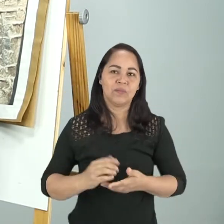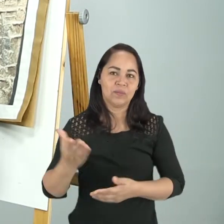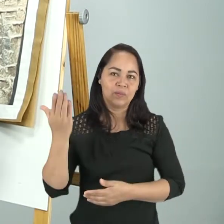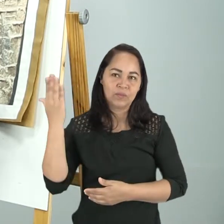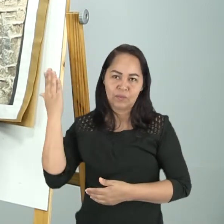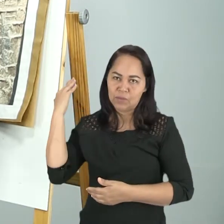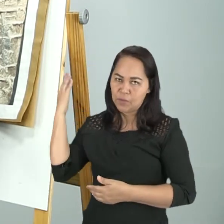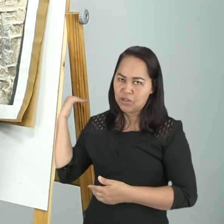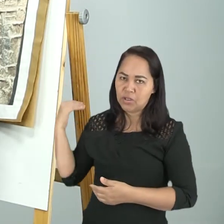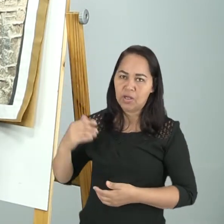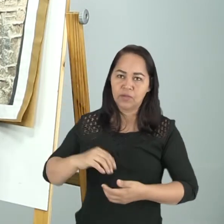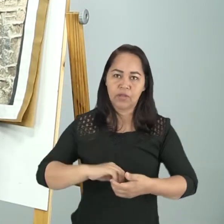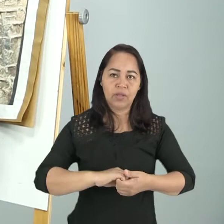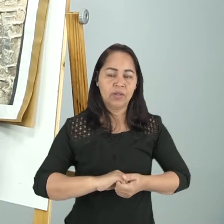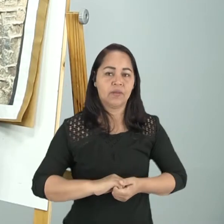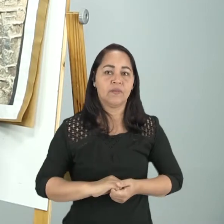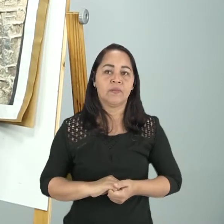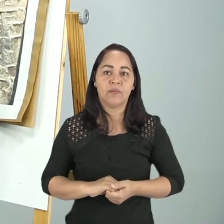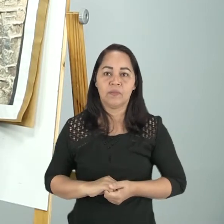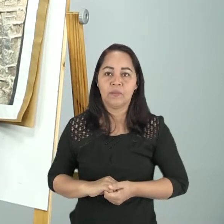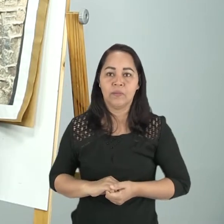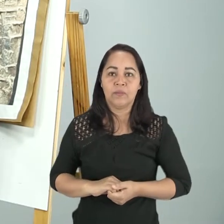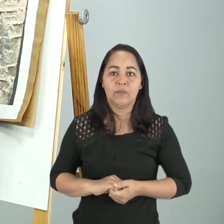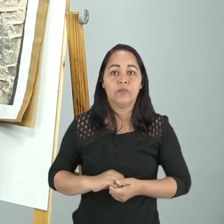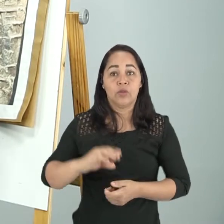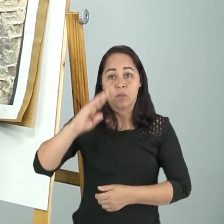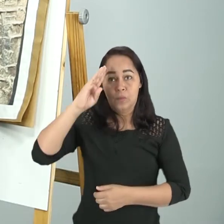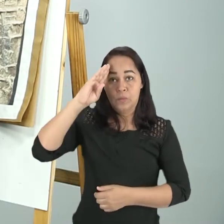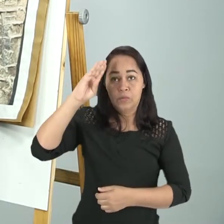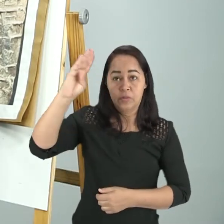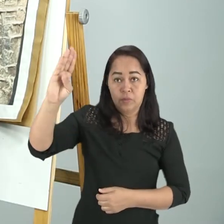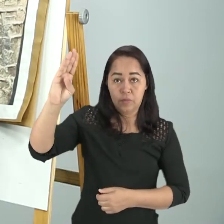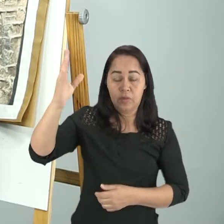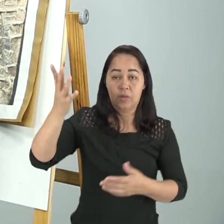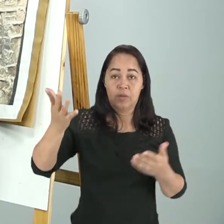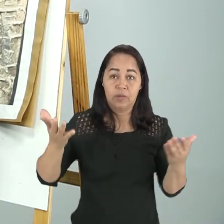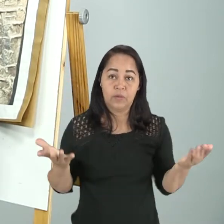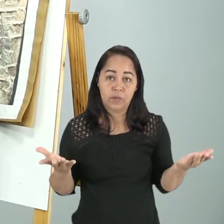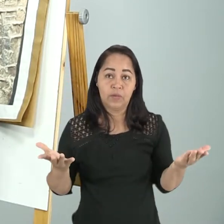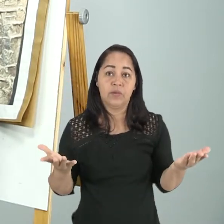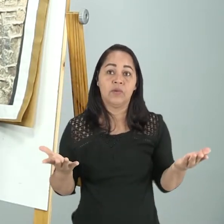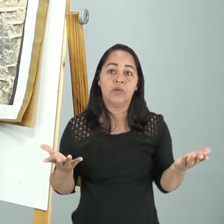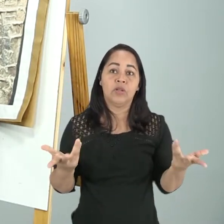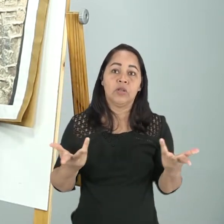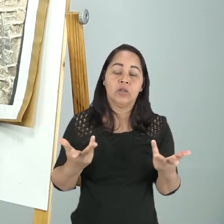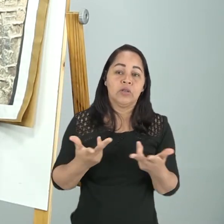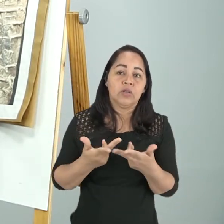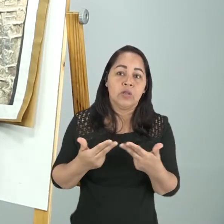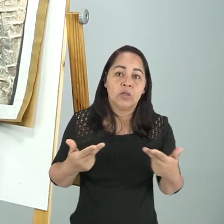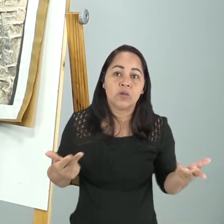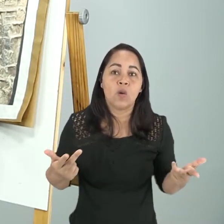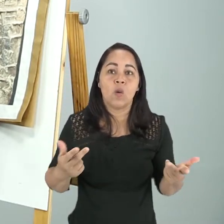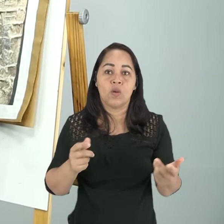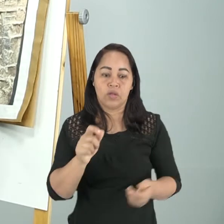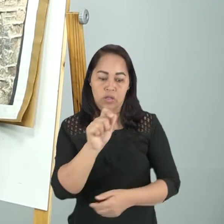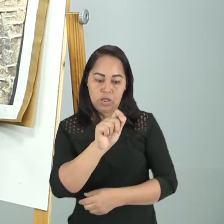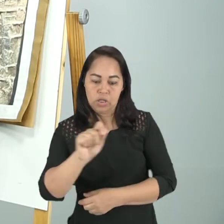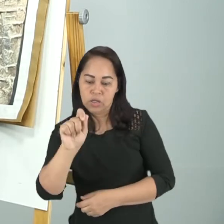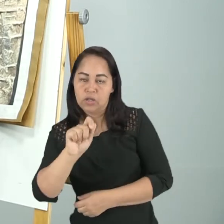quem era o principal ali, quase que principal, era o escriba, né? O escriba que escrevia,